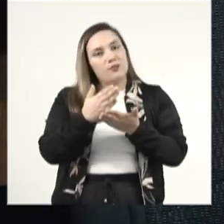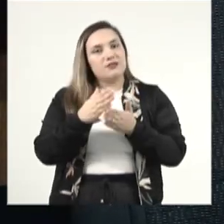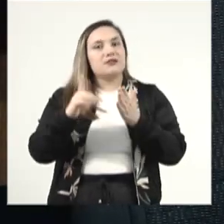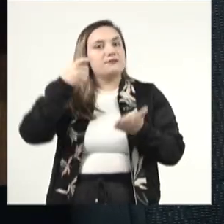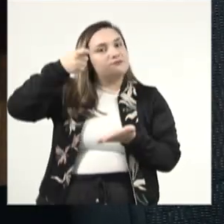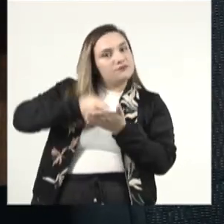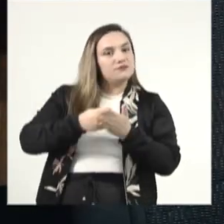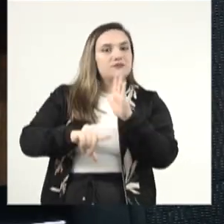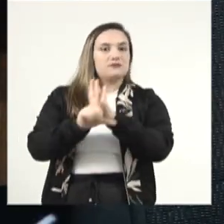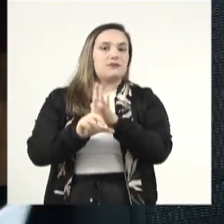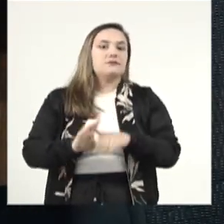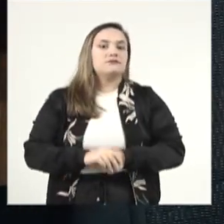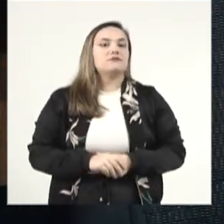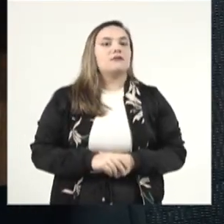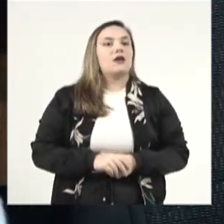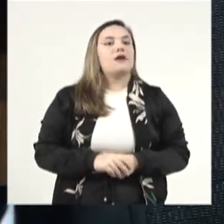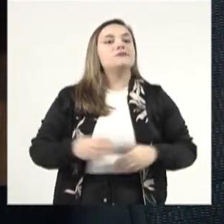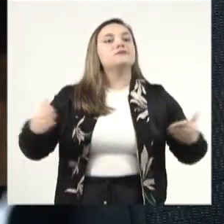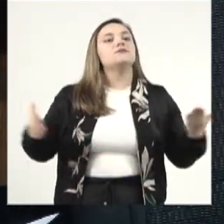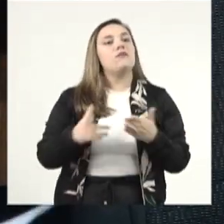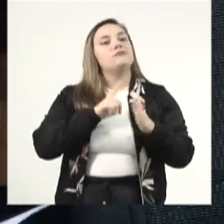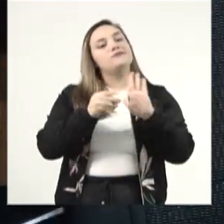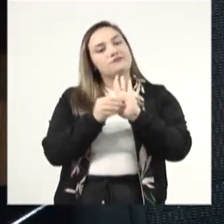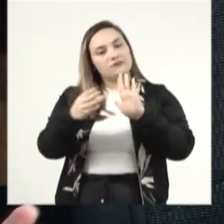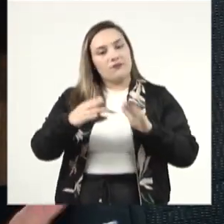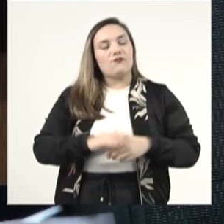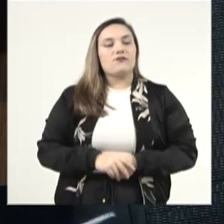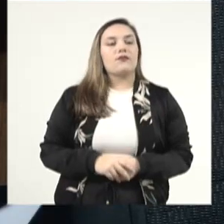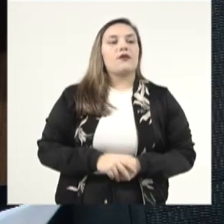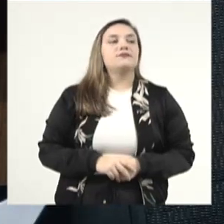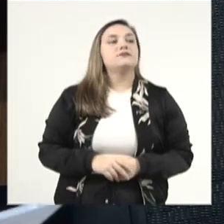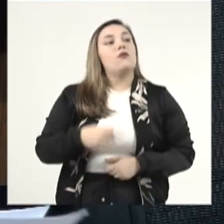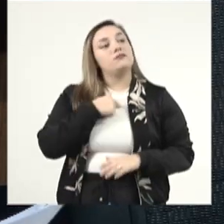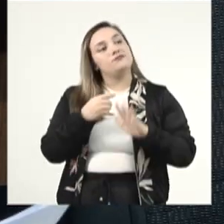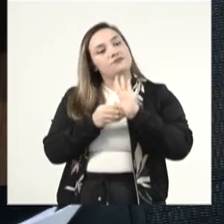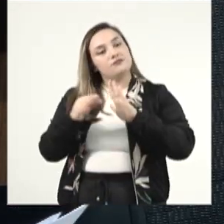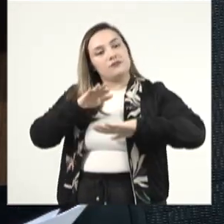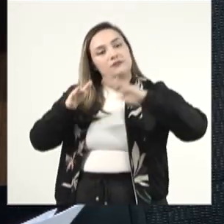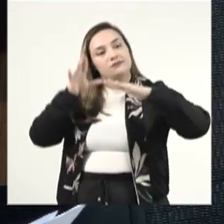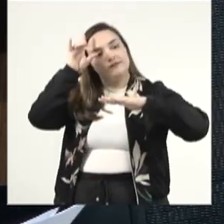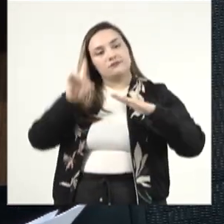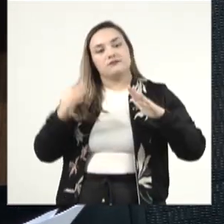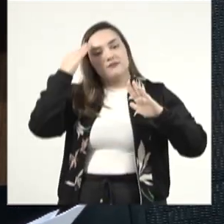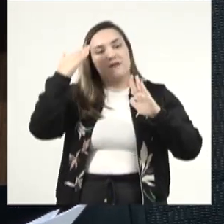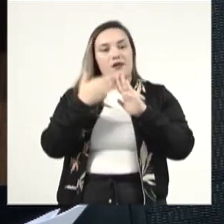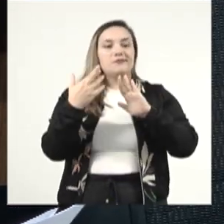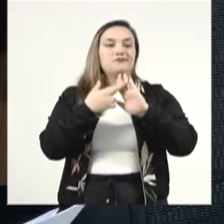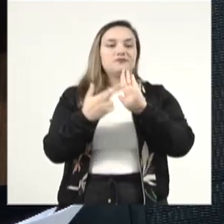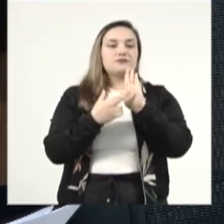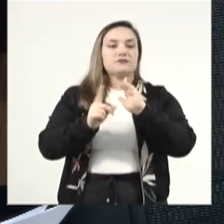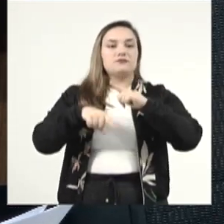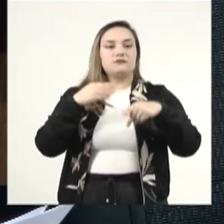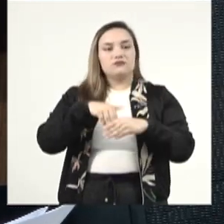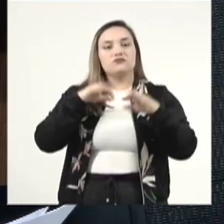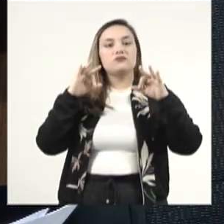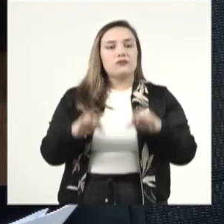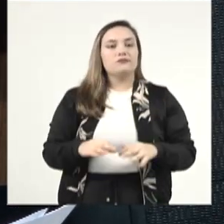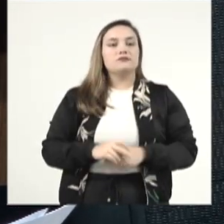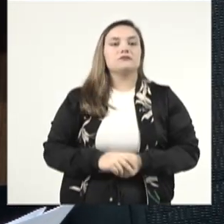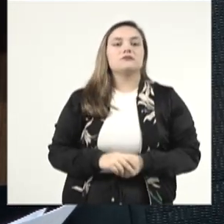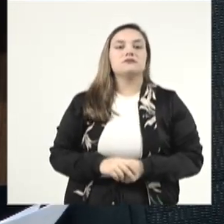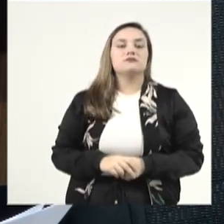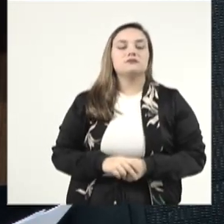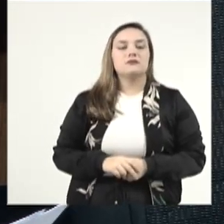Mock. Indicação, senhor presidente. Indica a mesa diretora, na forma regimental, após ouvindo o colegiado plenário,